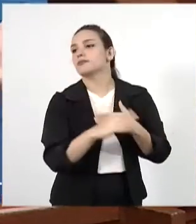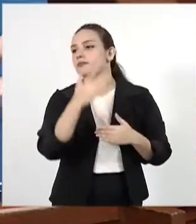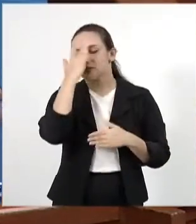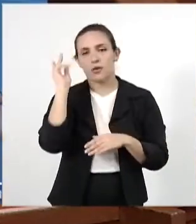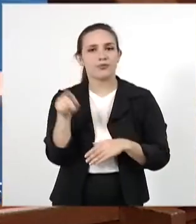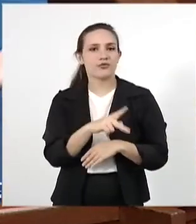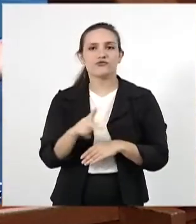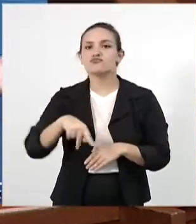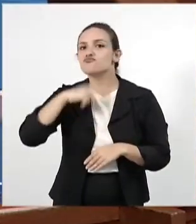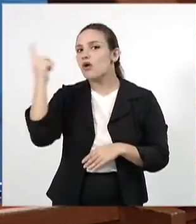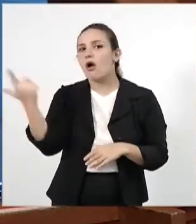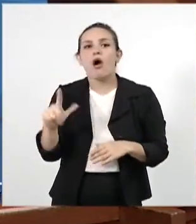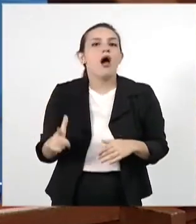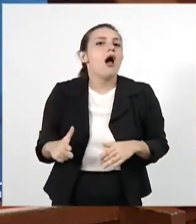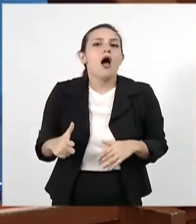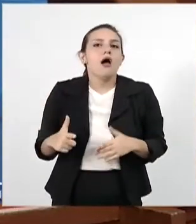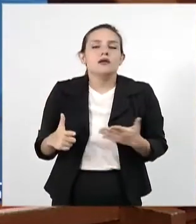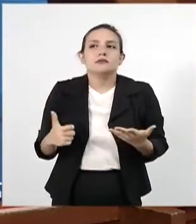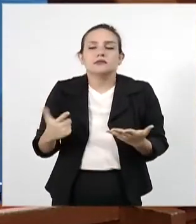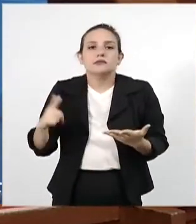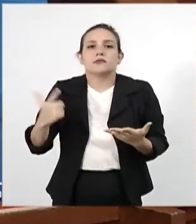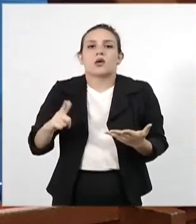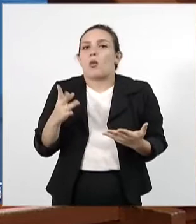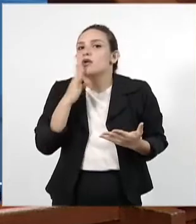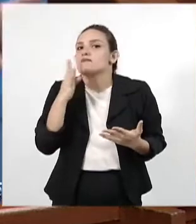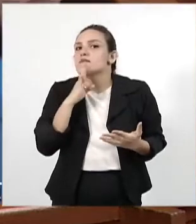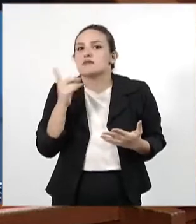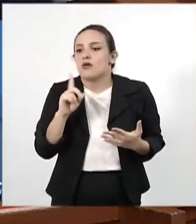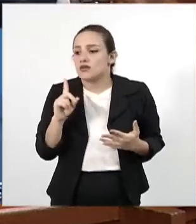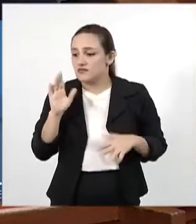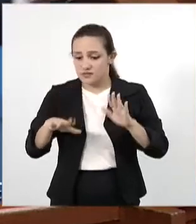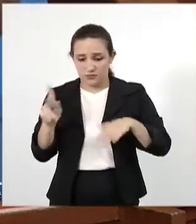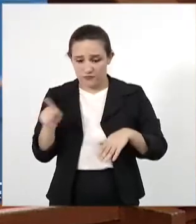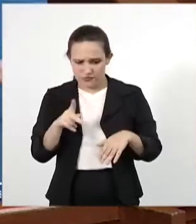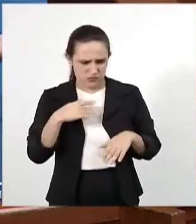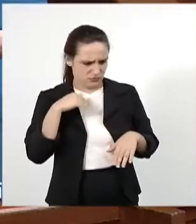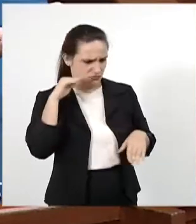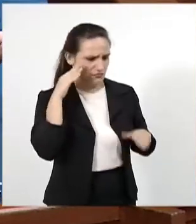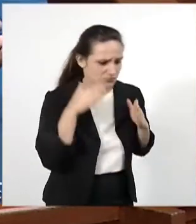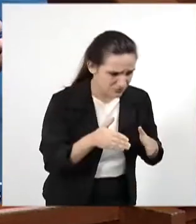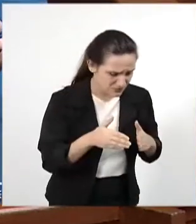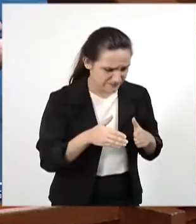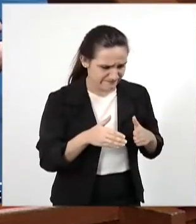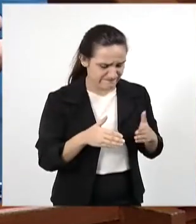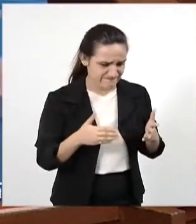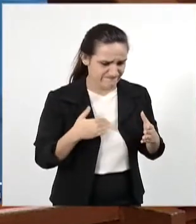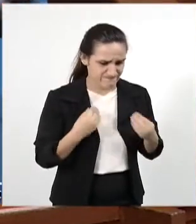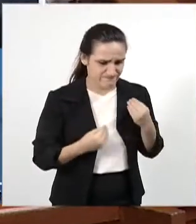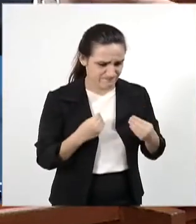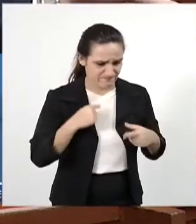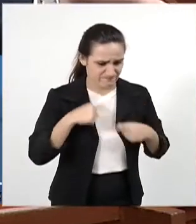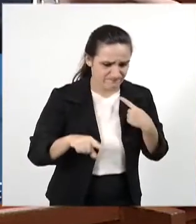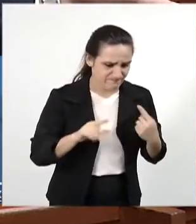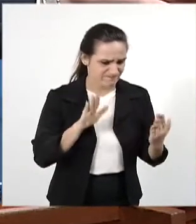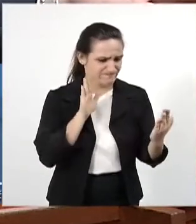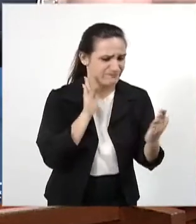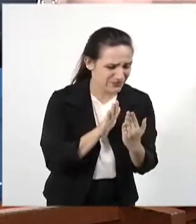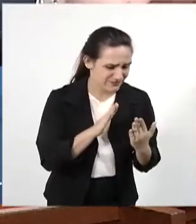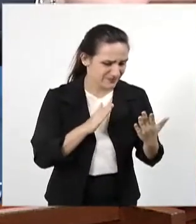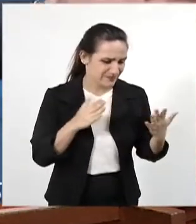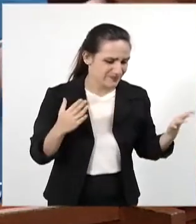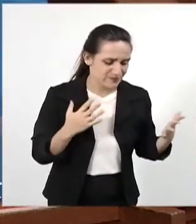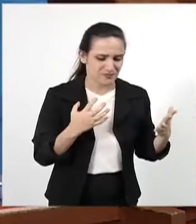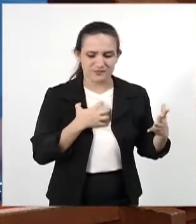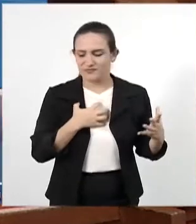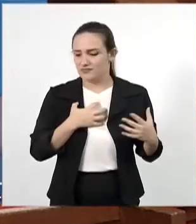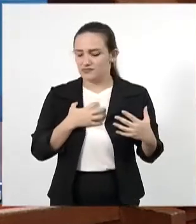nenhuma experiência, que quando ele chegar vai também se chocar, porque não é se ele não tem preparação para isso, ele se choca diante do